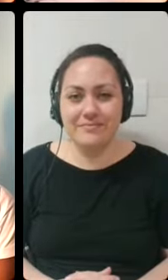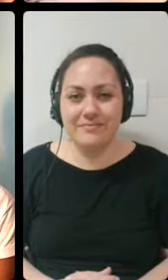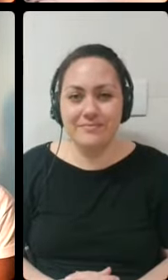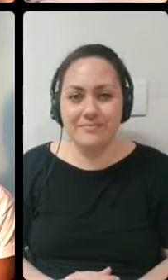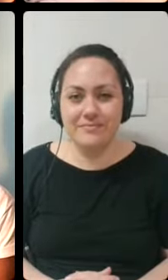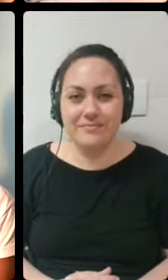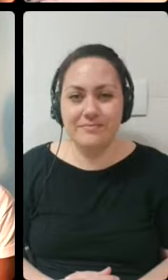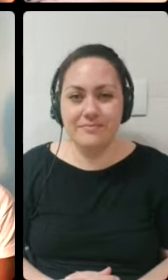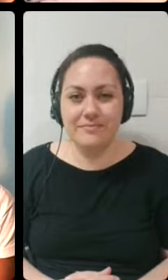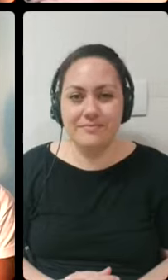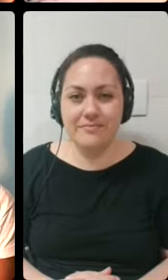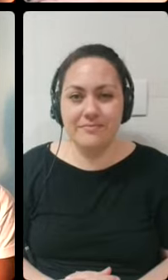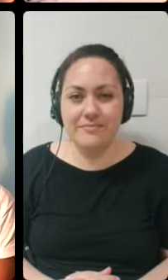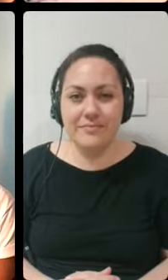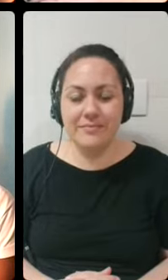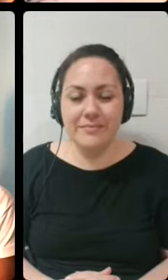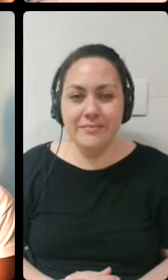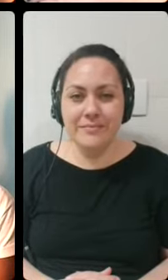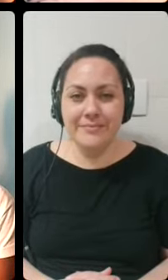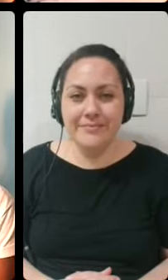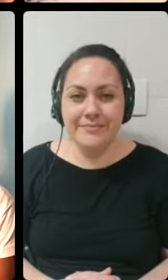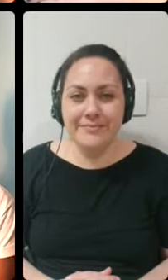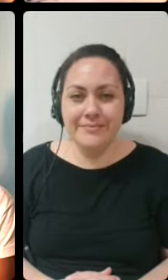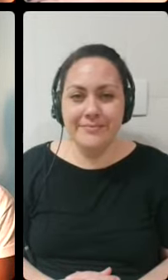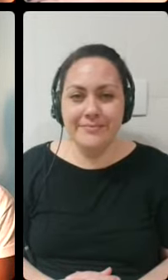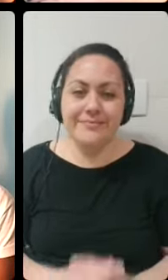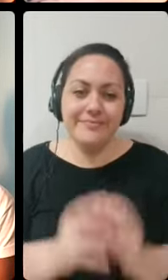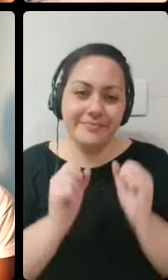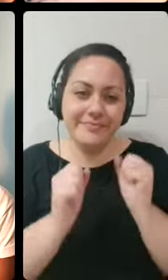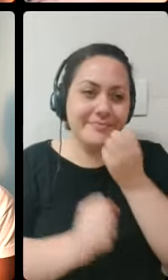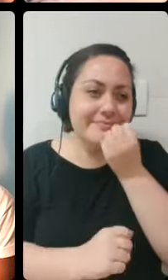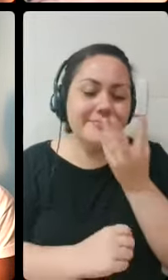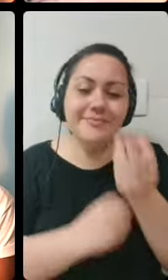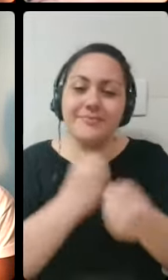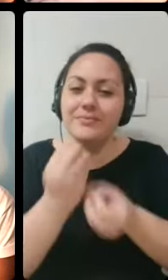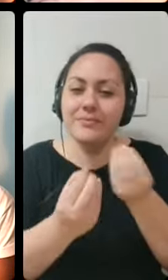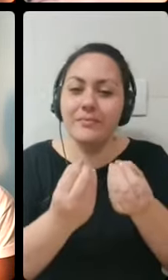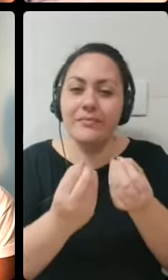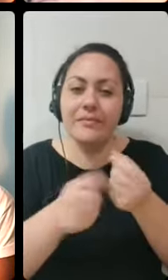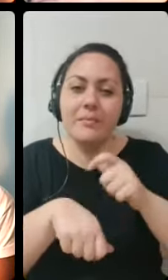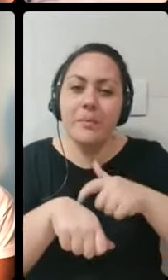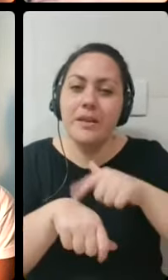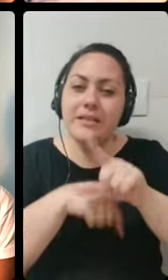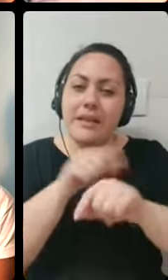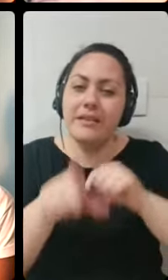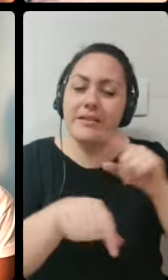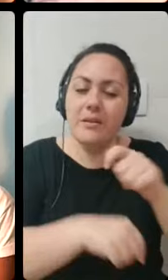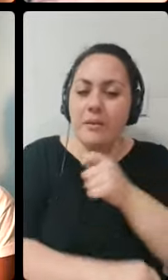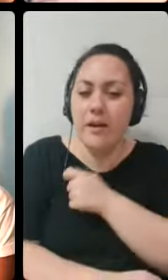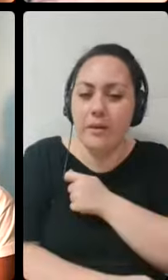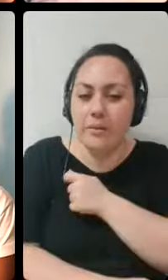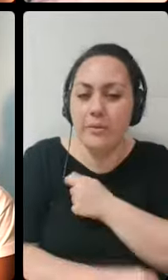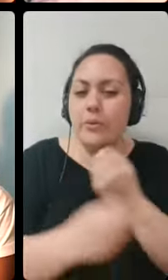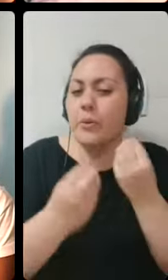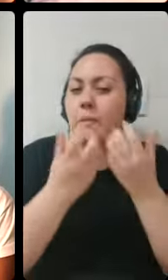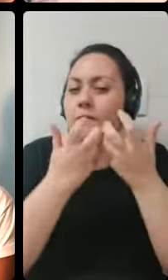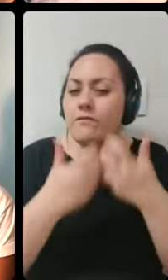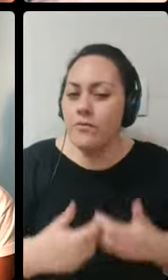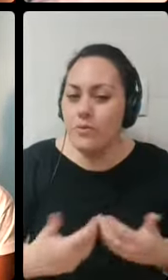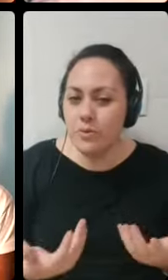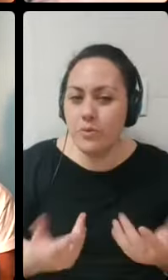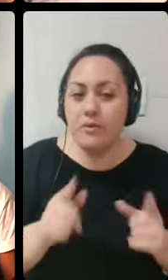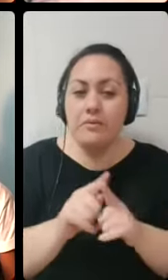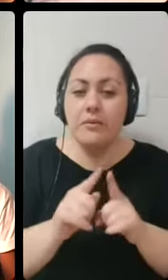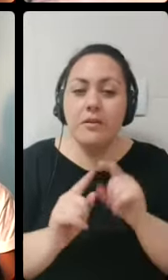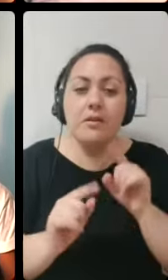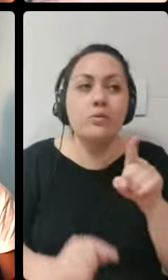contar um pouquinho da própria seleção, como é que foi a seleção, né? O que que te impactou já nesse